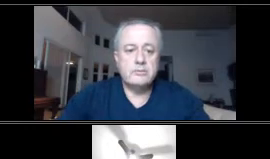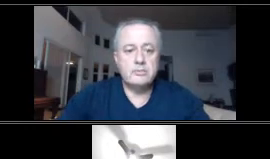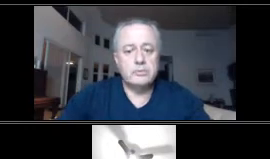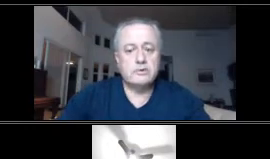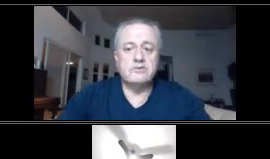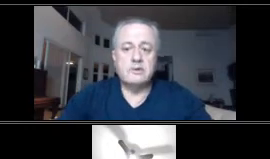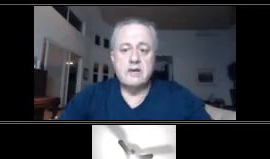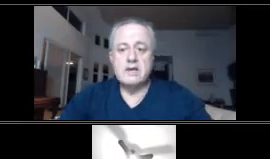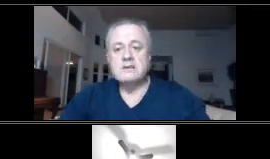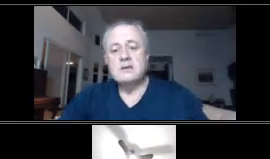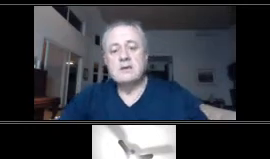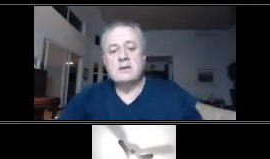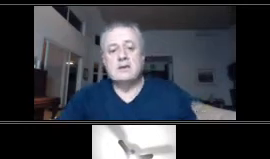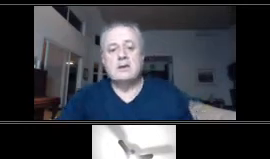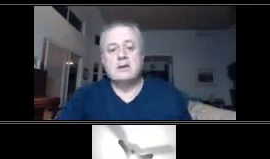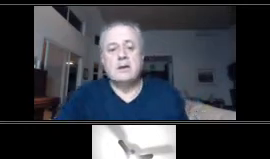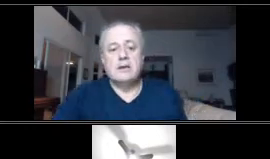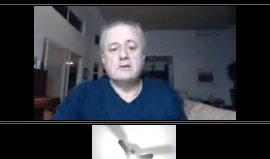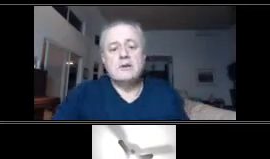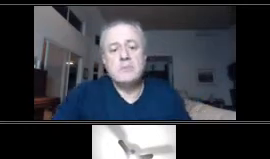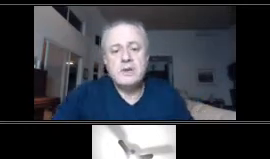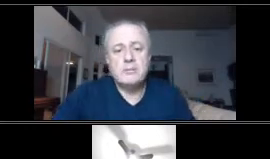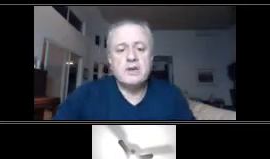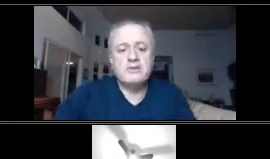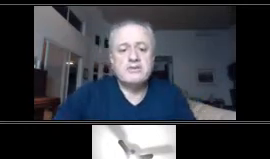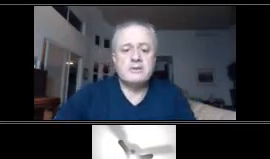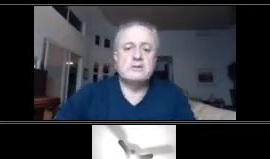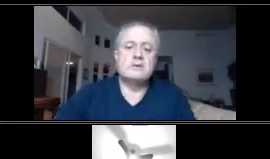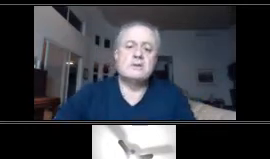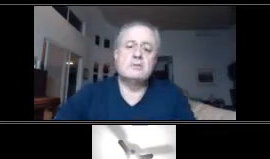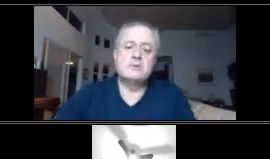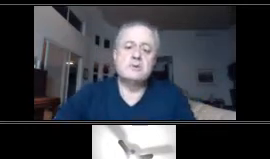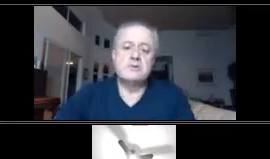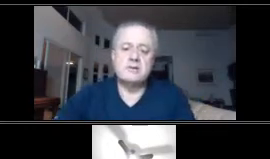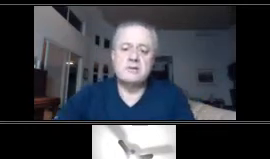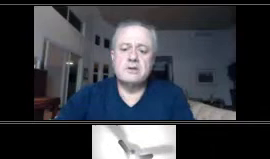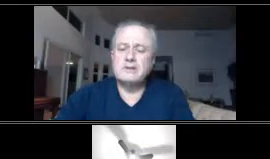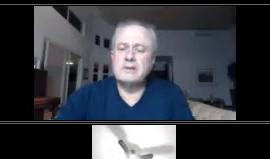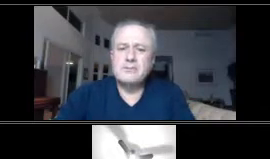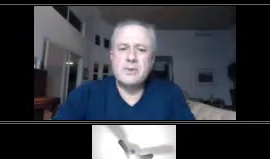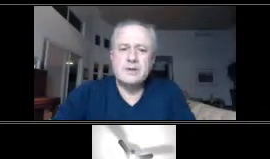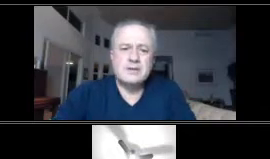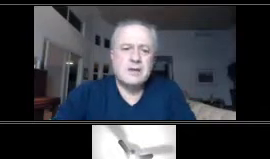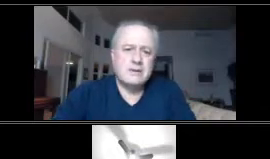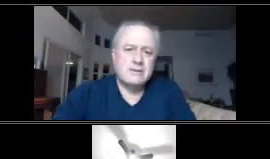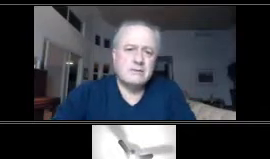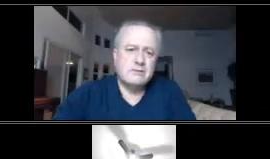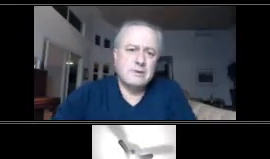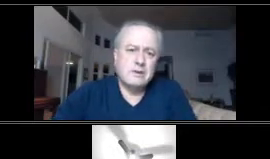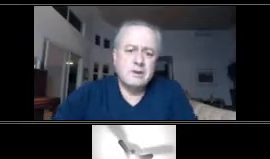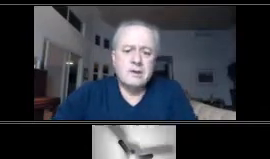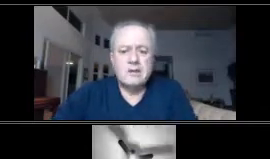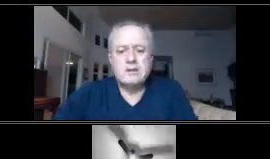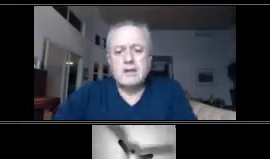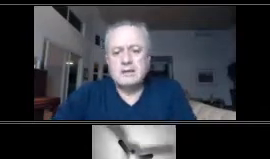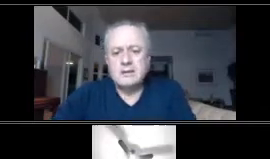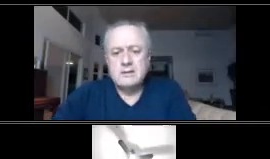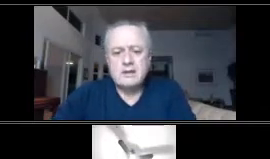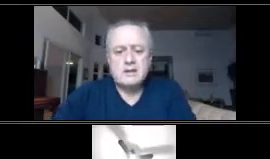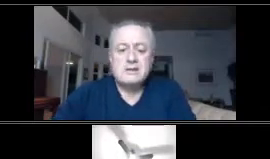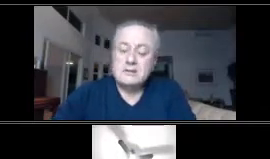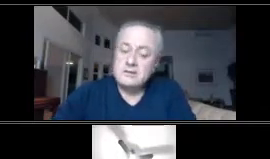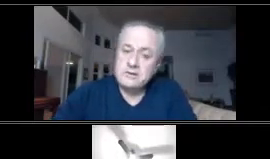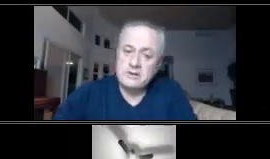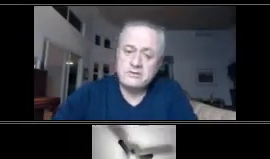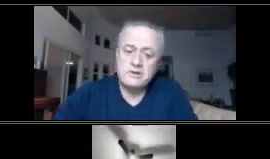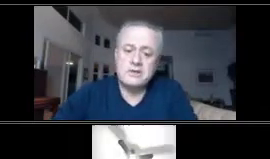à impulsividade, isso também é mais fácil de ser observado. São crianças impacientes,